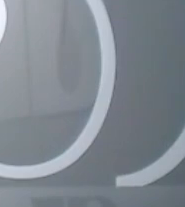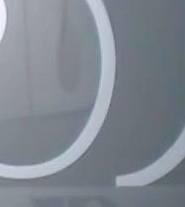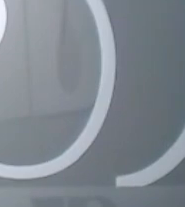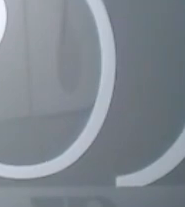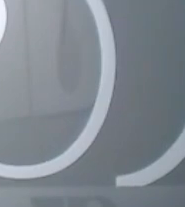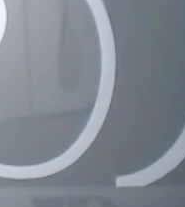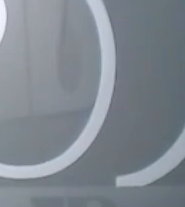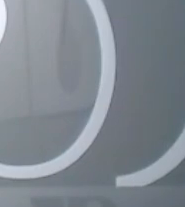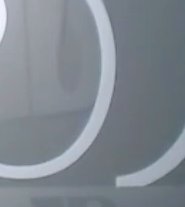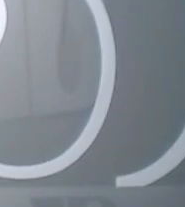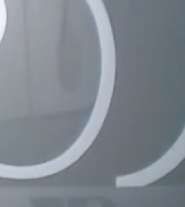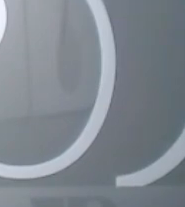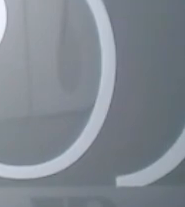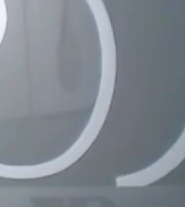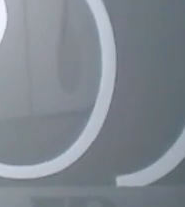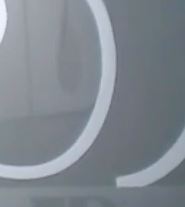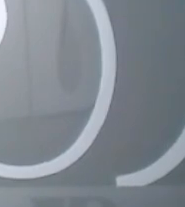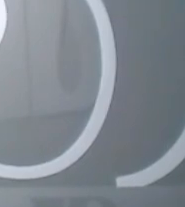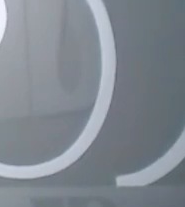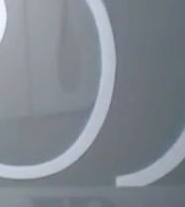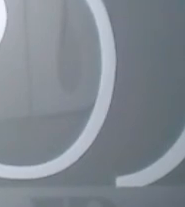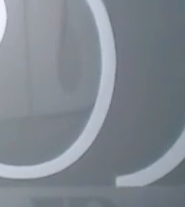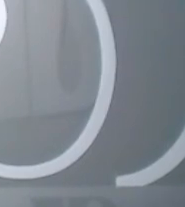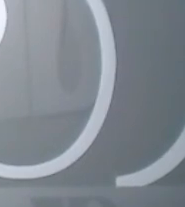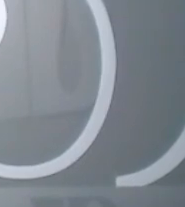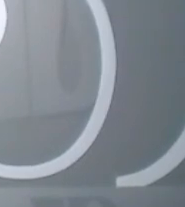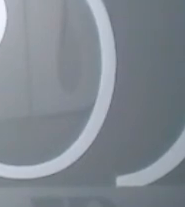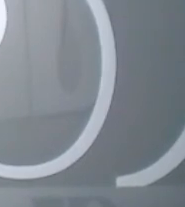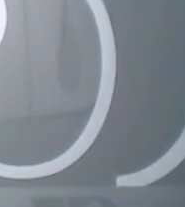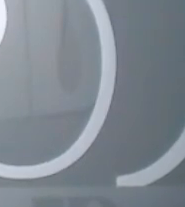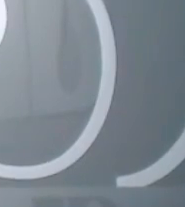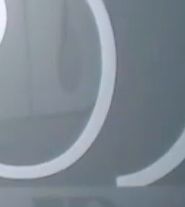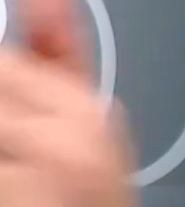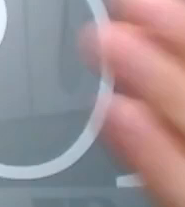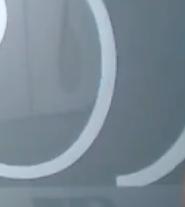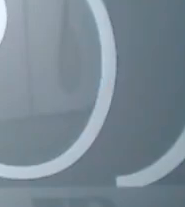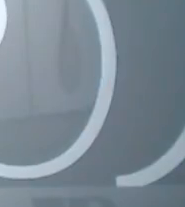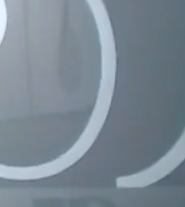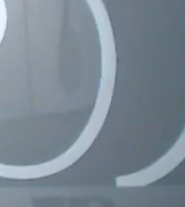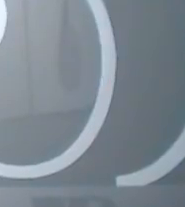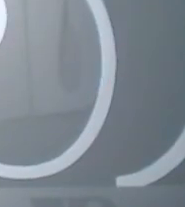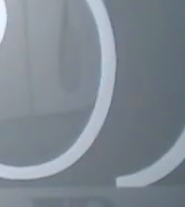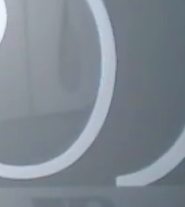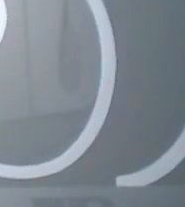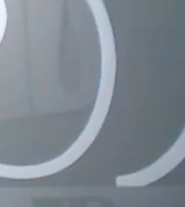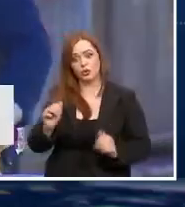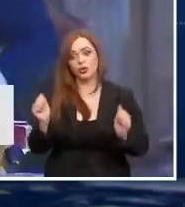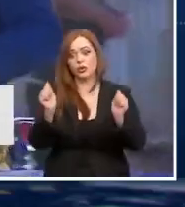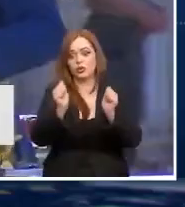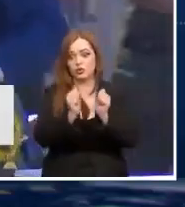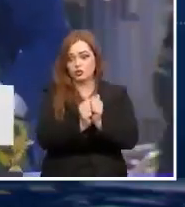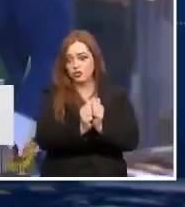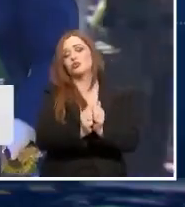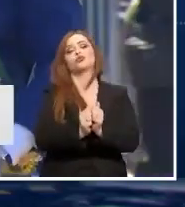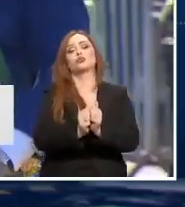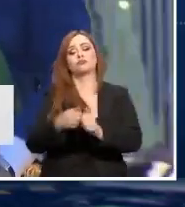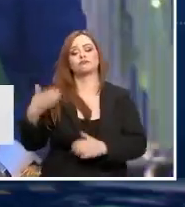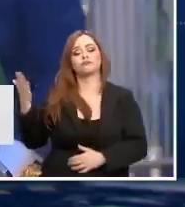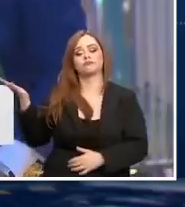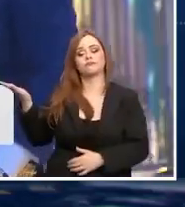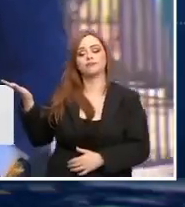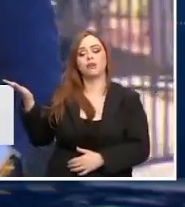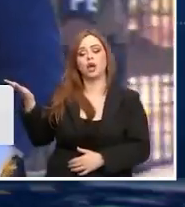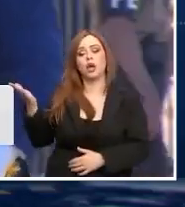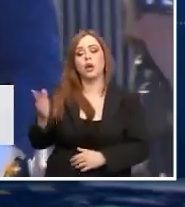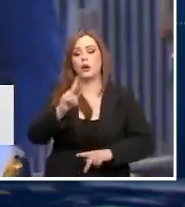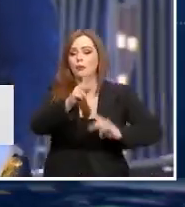que esteja errado a cor do vestido aqui, como o Gilmar ontem aqui na bancada da noite falou, o microfone é vermelho, mas... Se quer despolitizar, podia ser